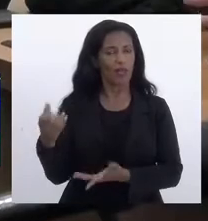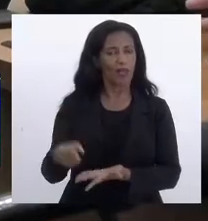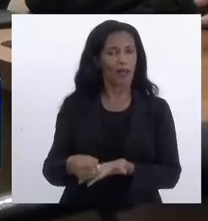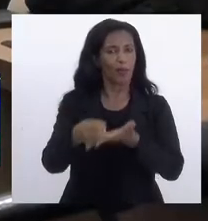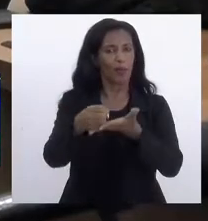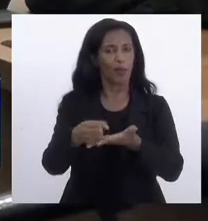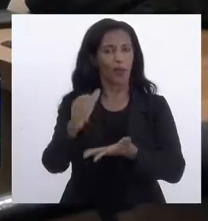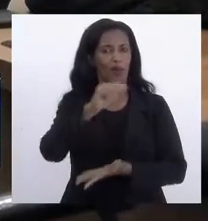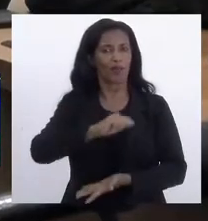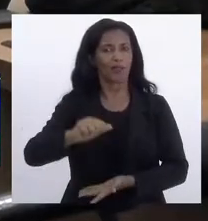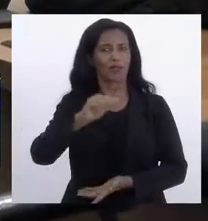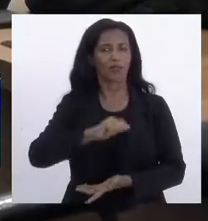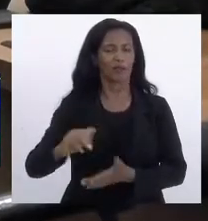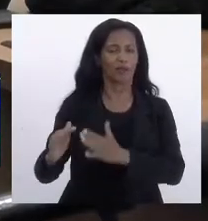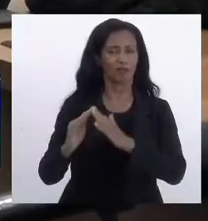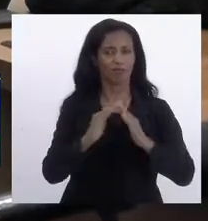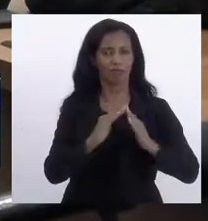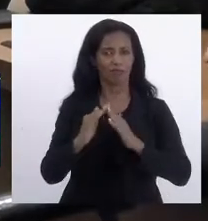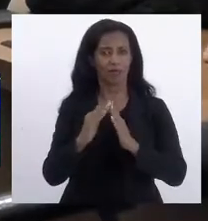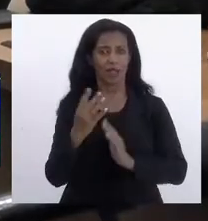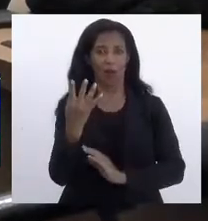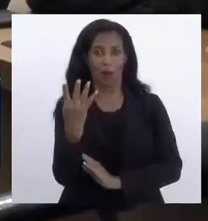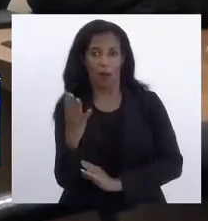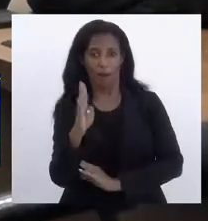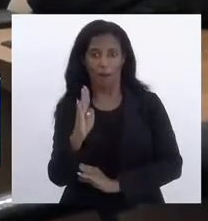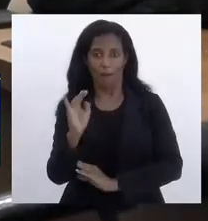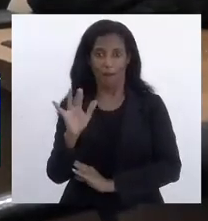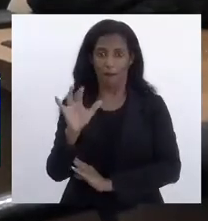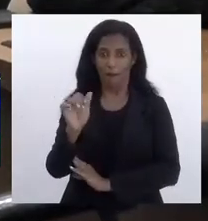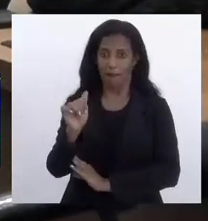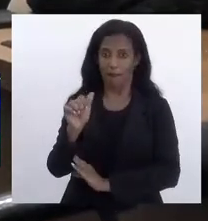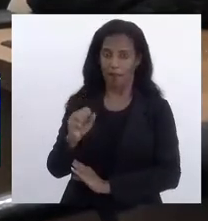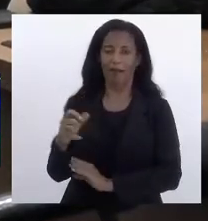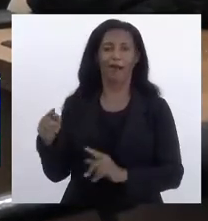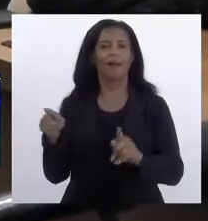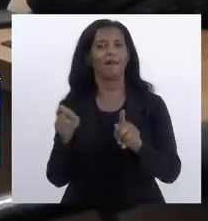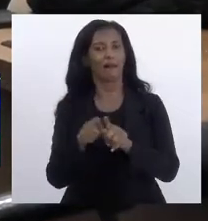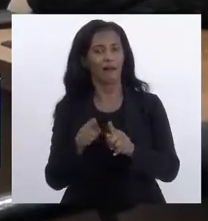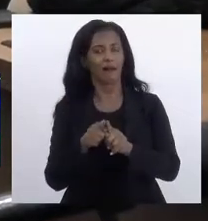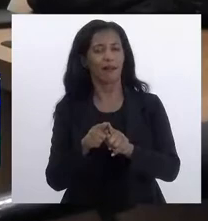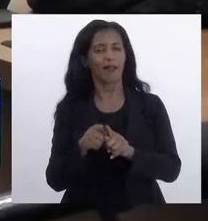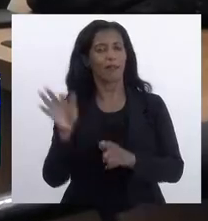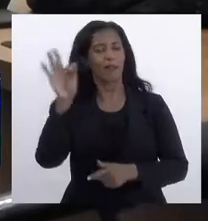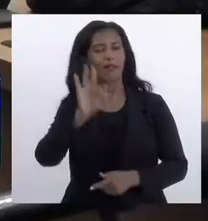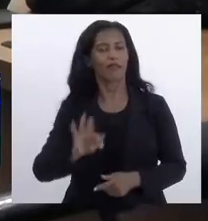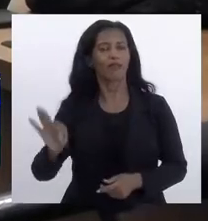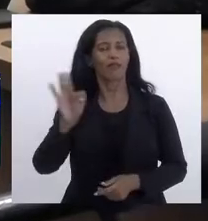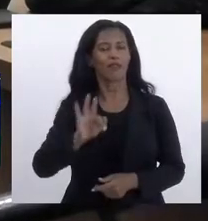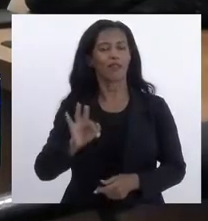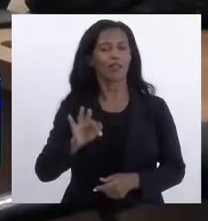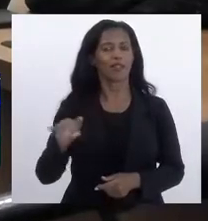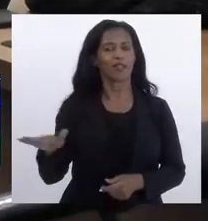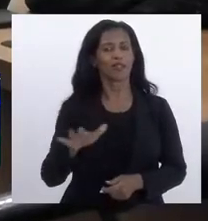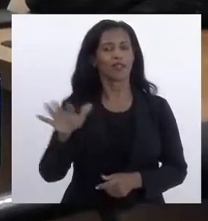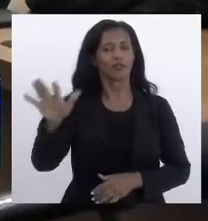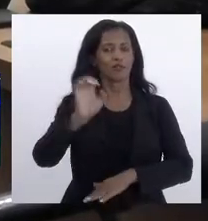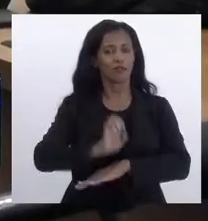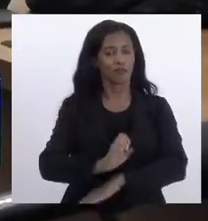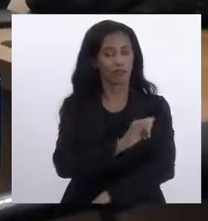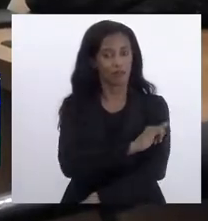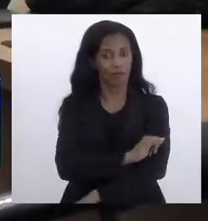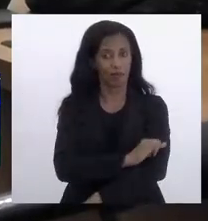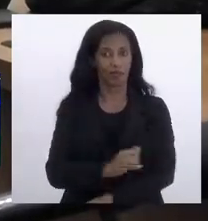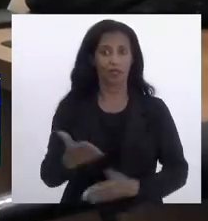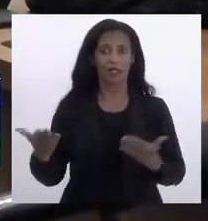apoio à Associação de Moradores das Quatro Bicas e também da Federação de Favelas do Estado do Rio de Janeiro.